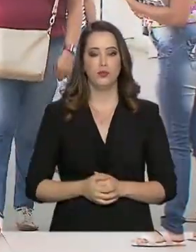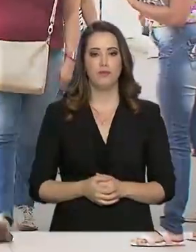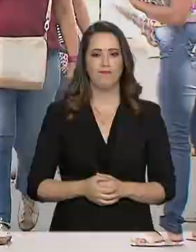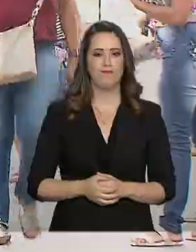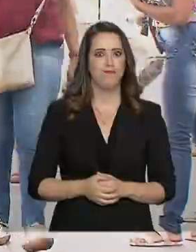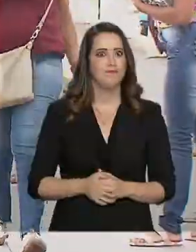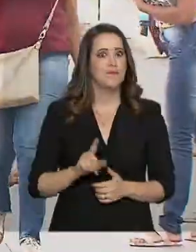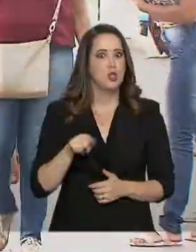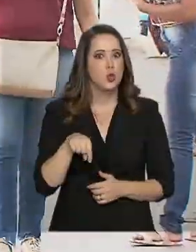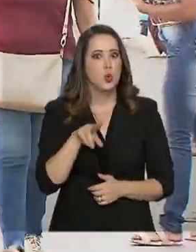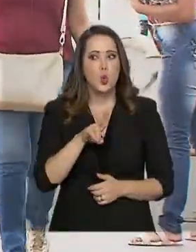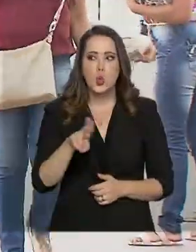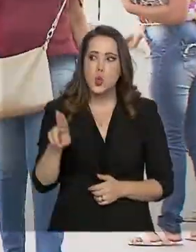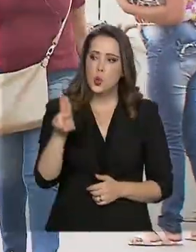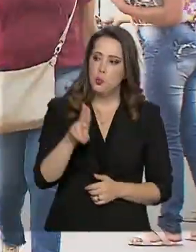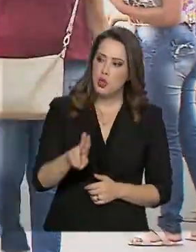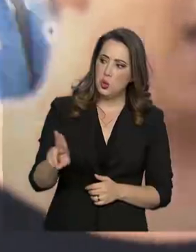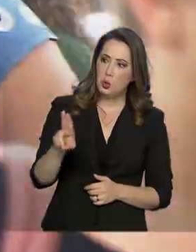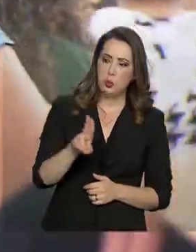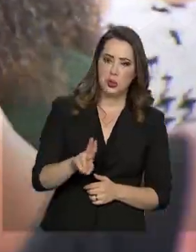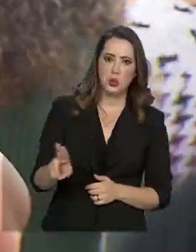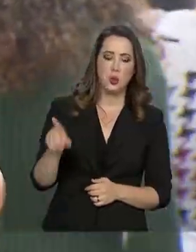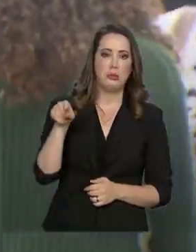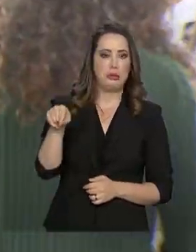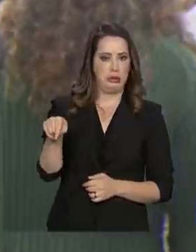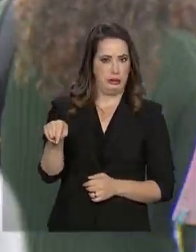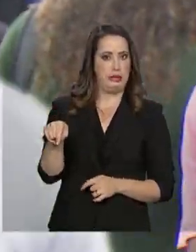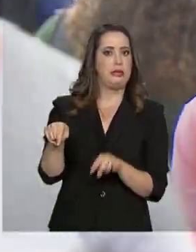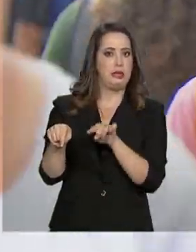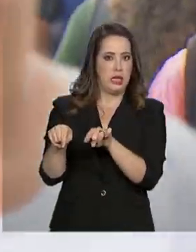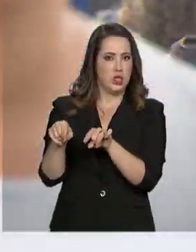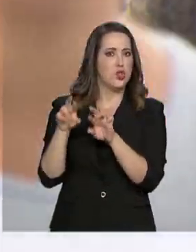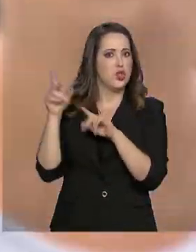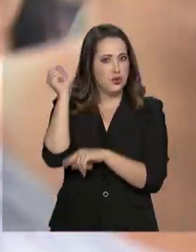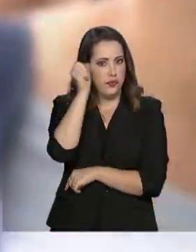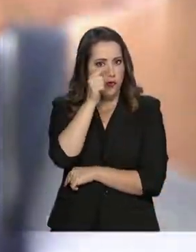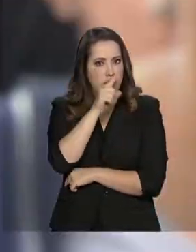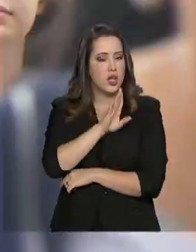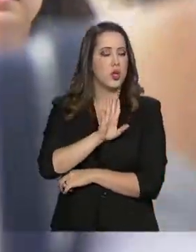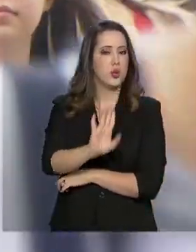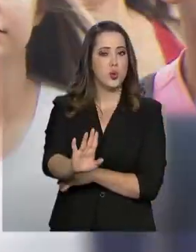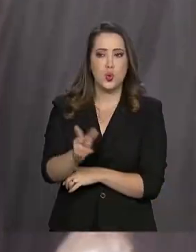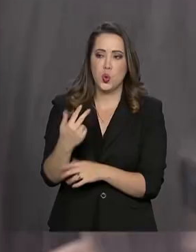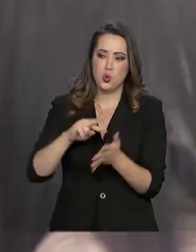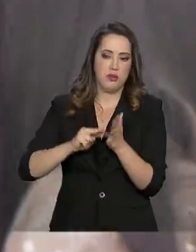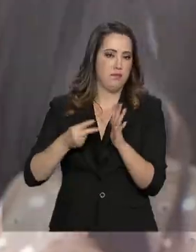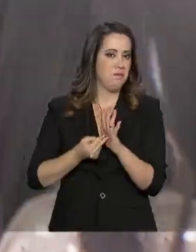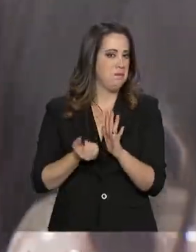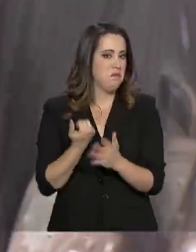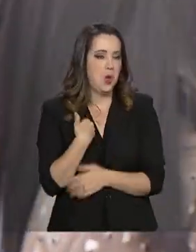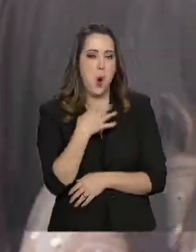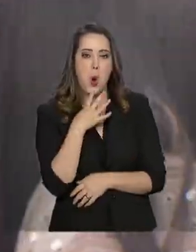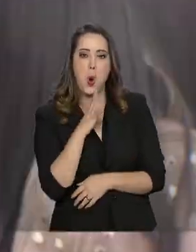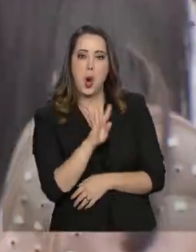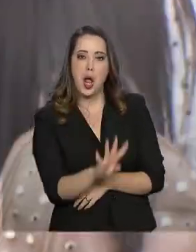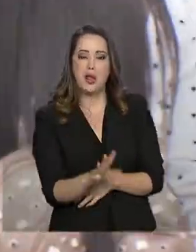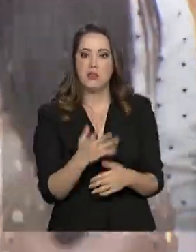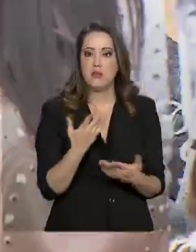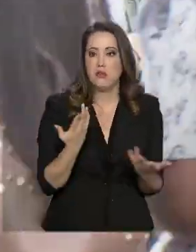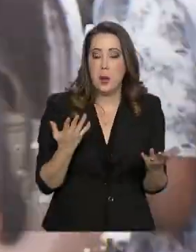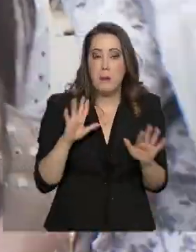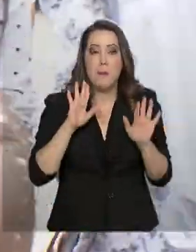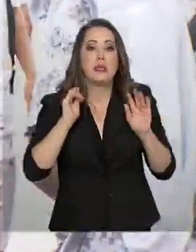Erfandel, Translarda e Besponsa. Nomes que provavelmente não significam nada para a maioria da população,